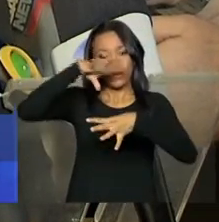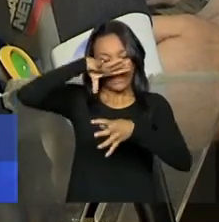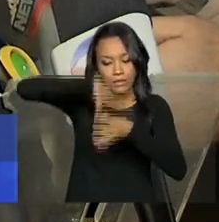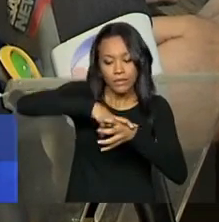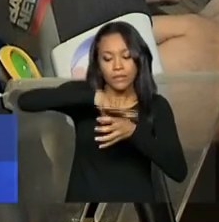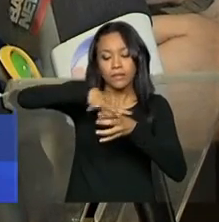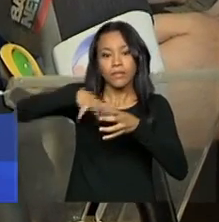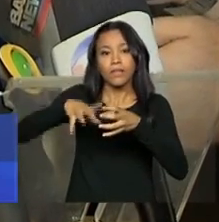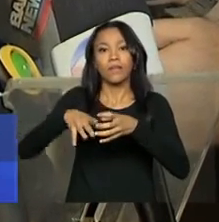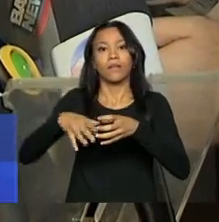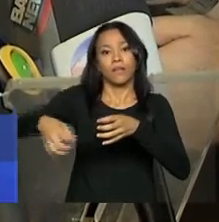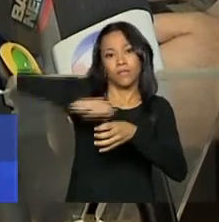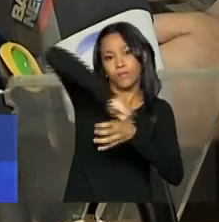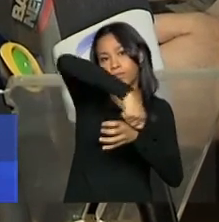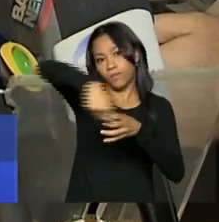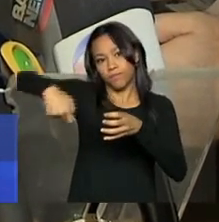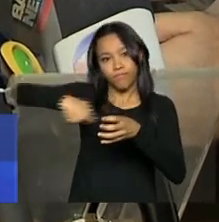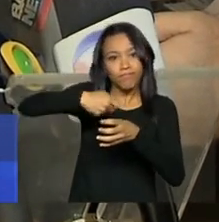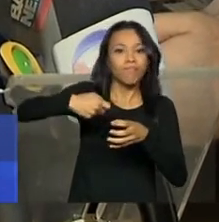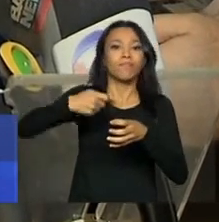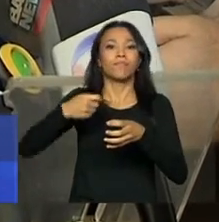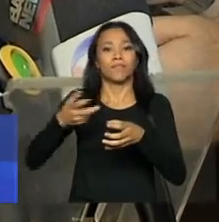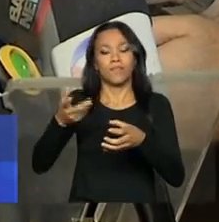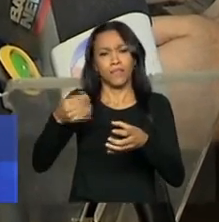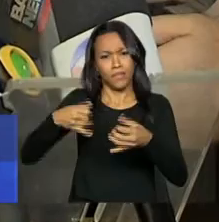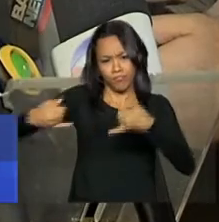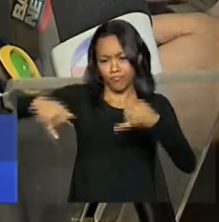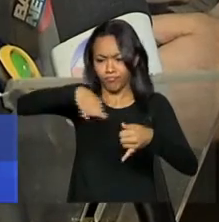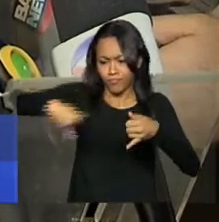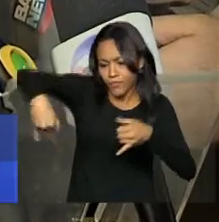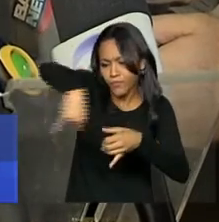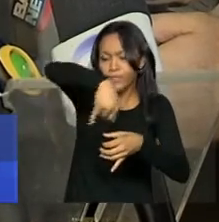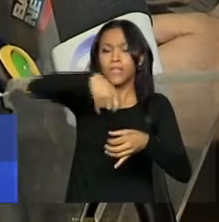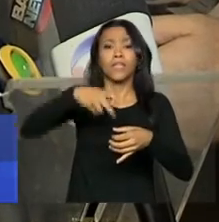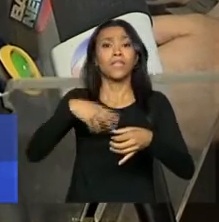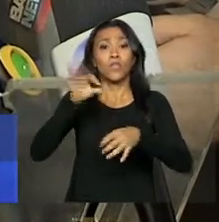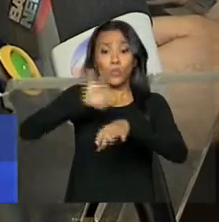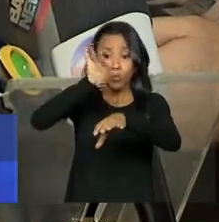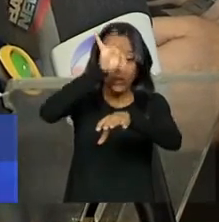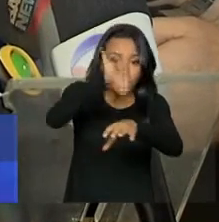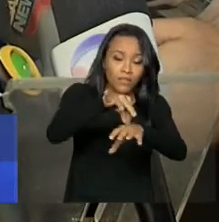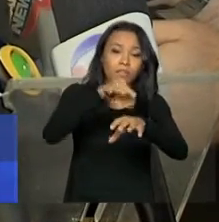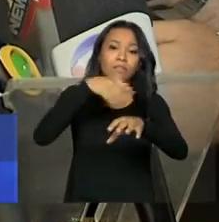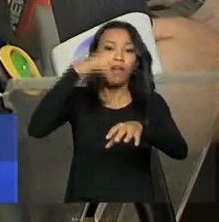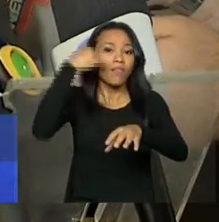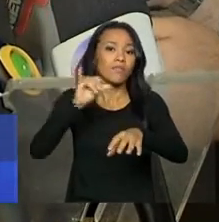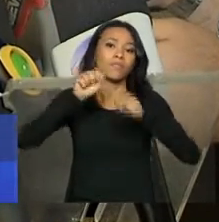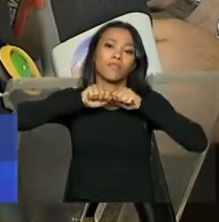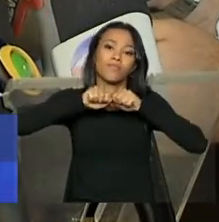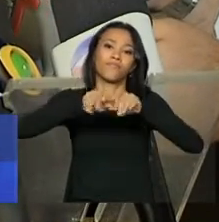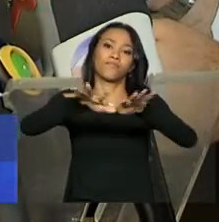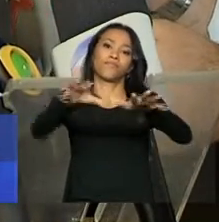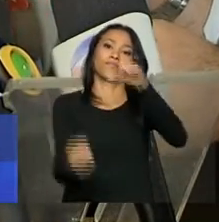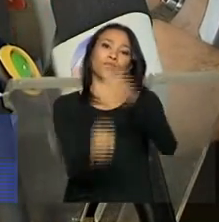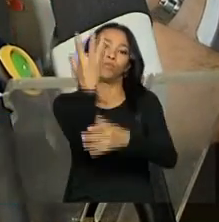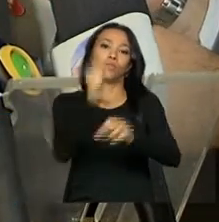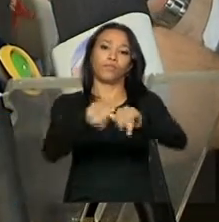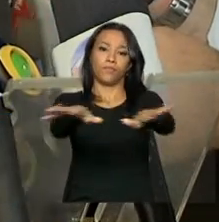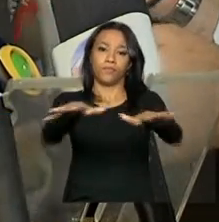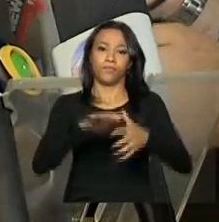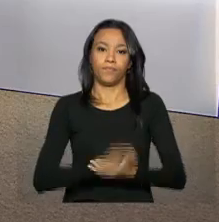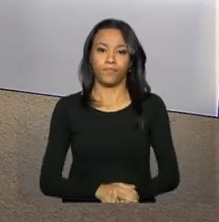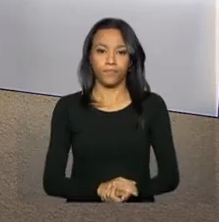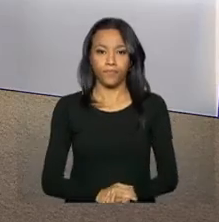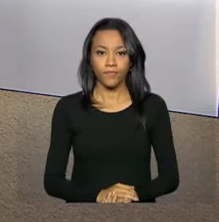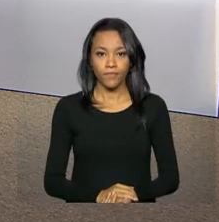colocar o larvicida de forma tal que o mosquito não a gente impeça que o mosquito venha a nascer